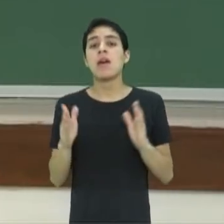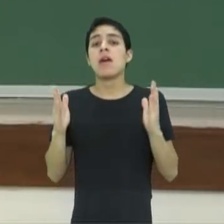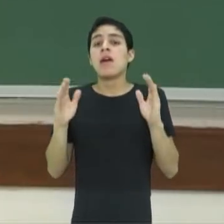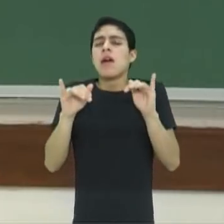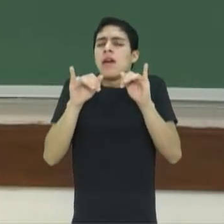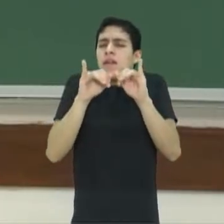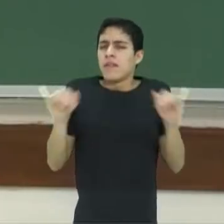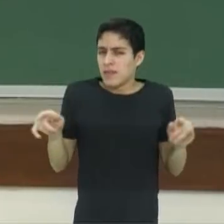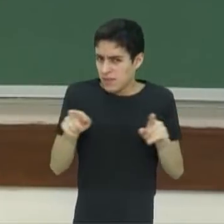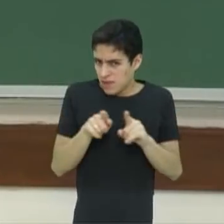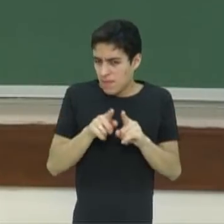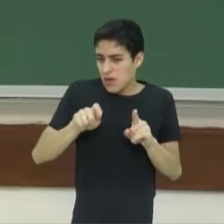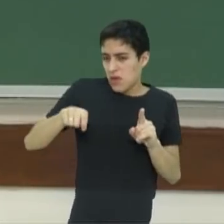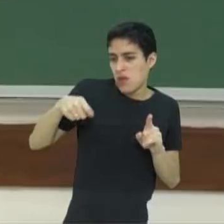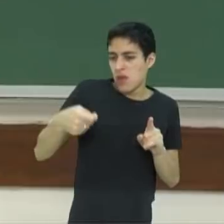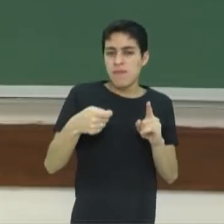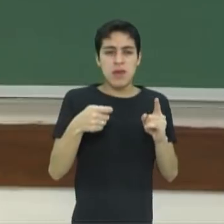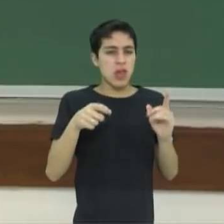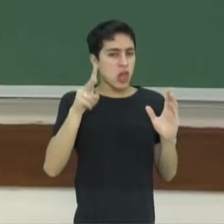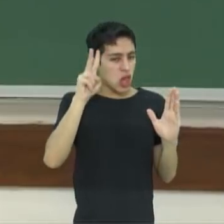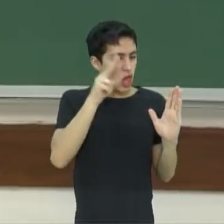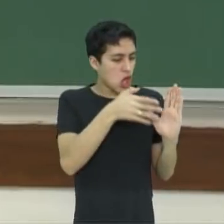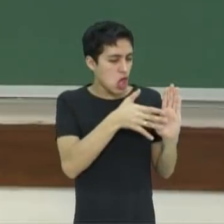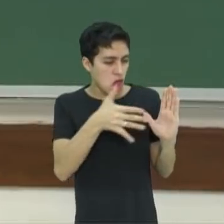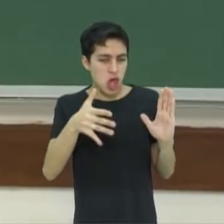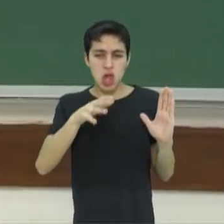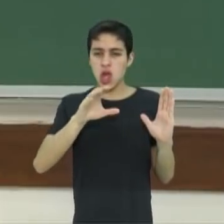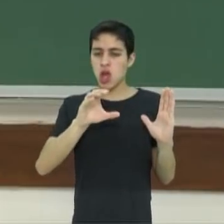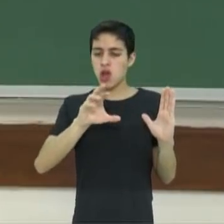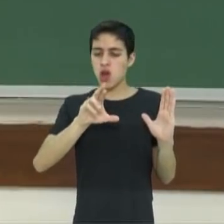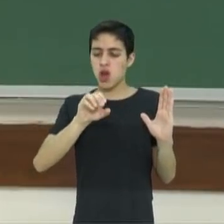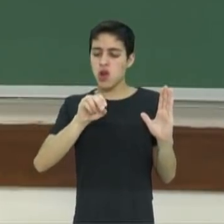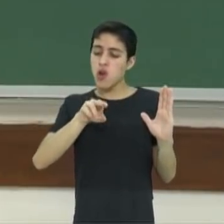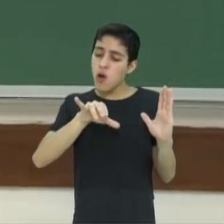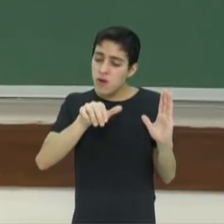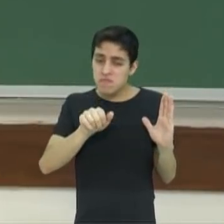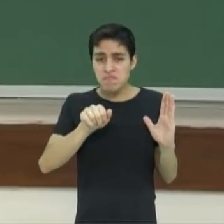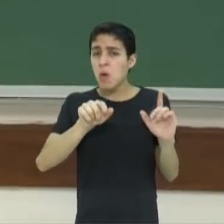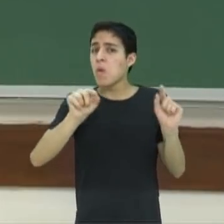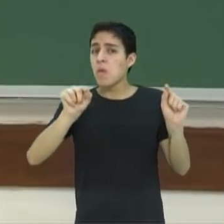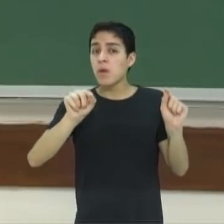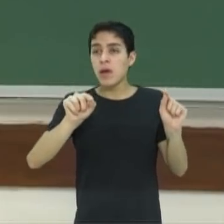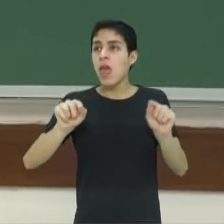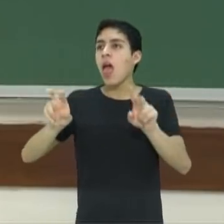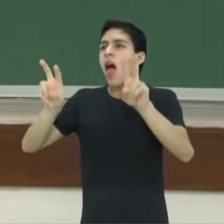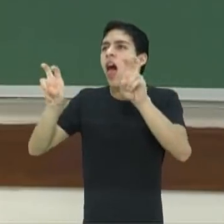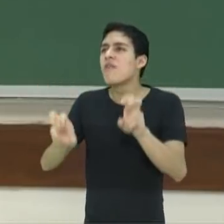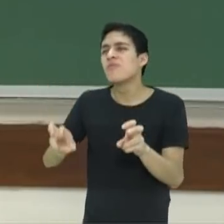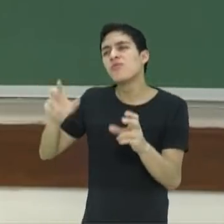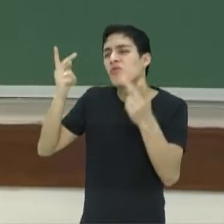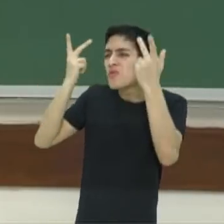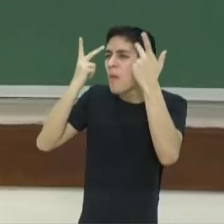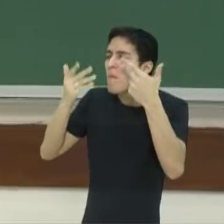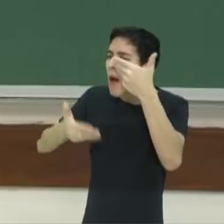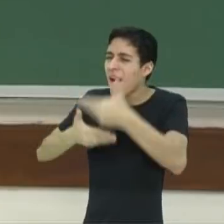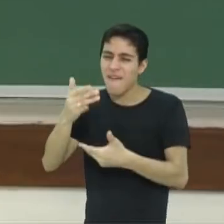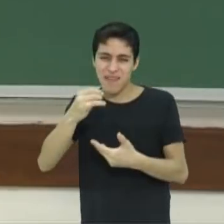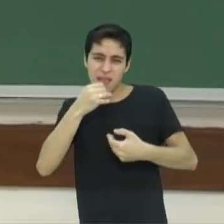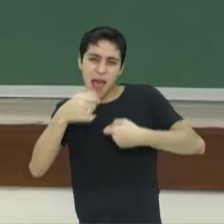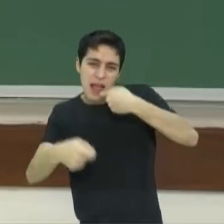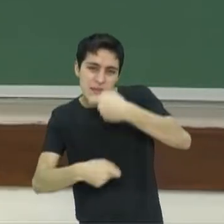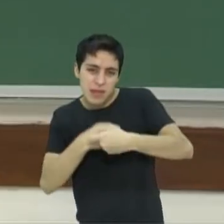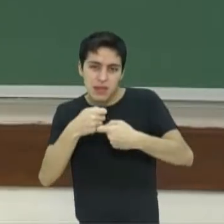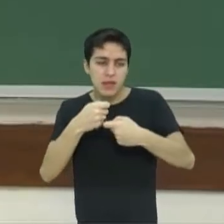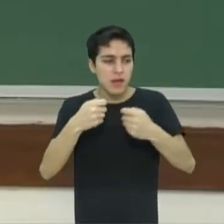questão da crônica, trata-se de um texto que pega um assunto do dia a dia, como nesse caso a alimentação, e o